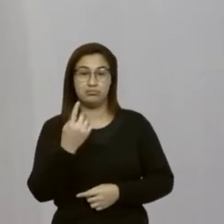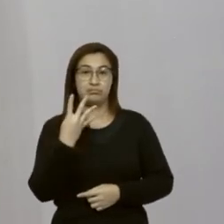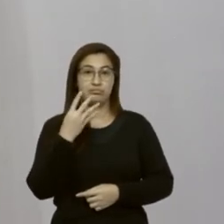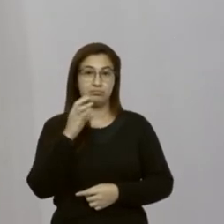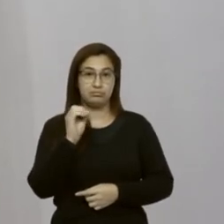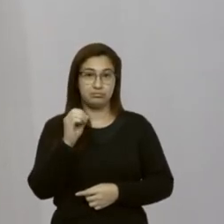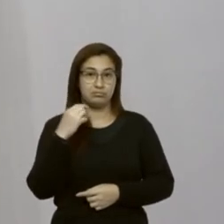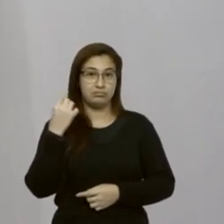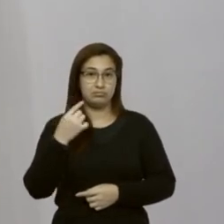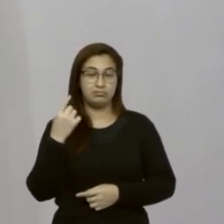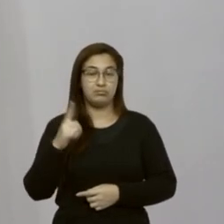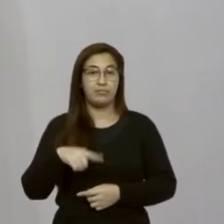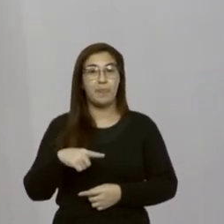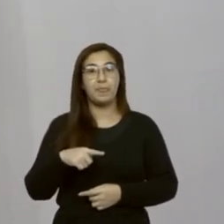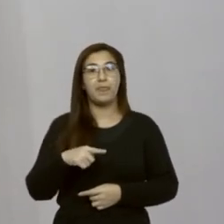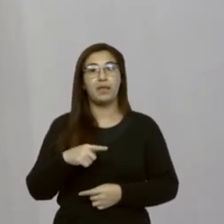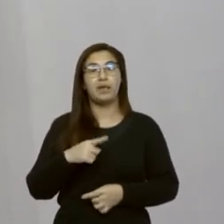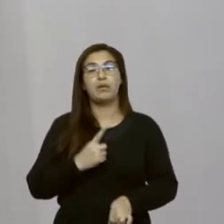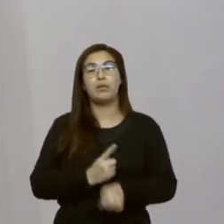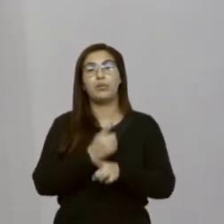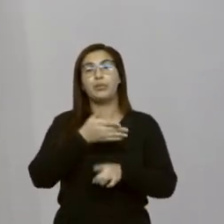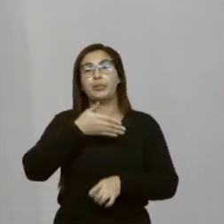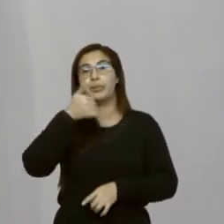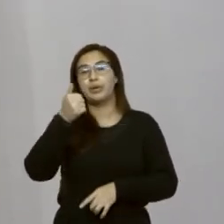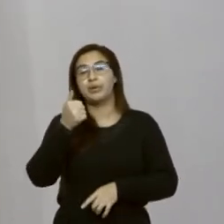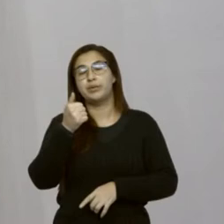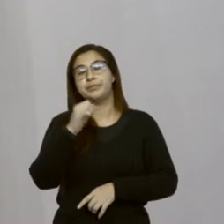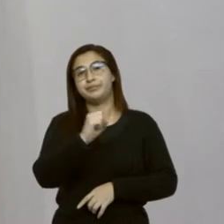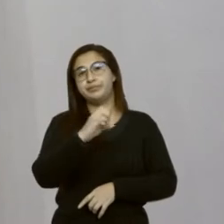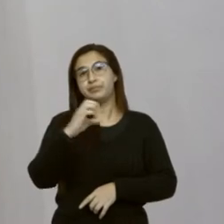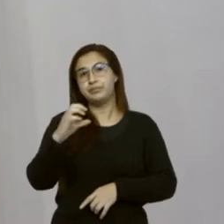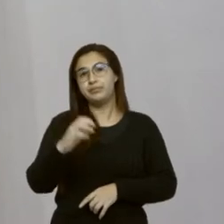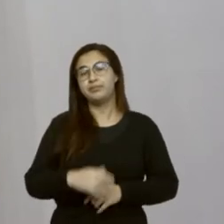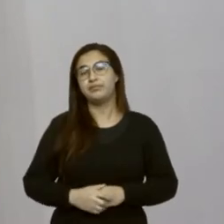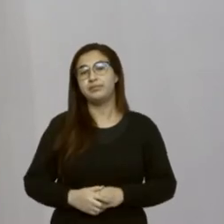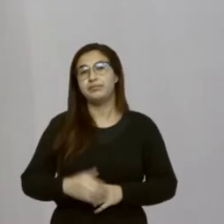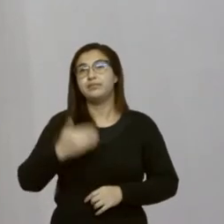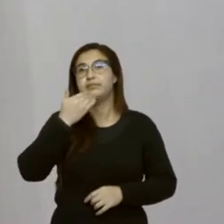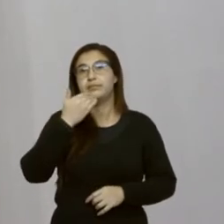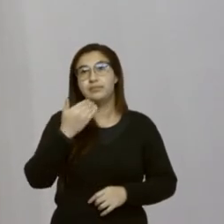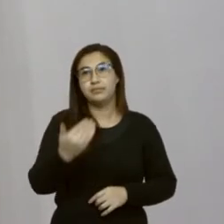melhor para a nossa Santa Catarina. Por isso, estamos aqui, pedindo